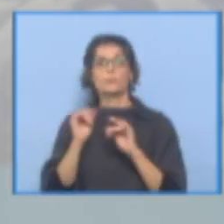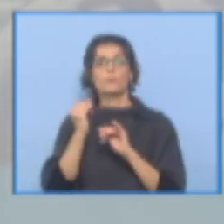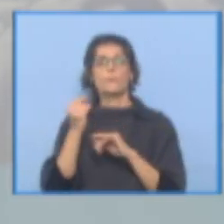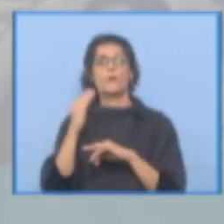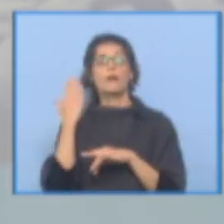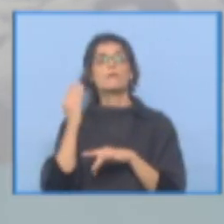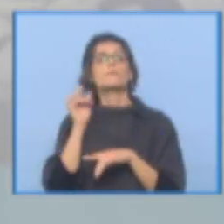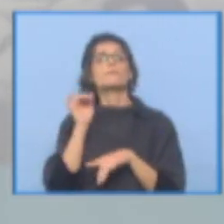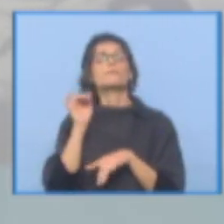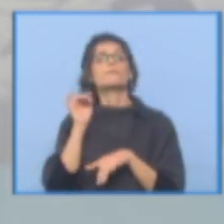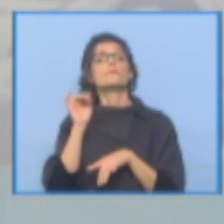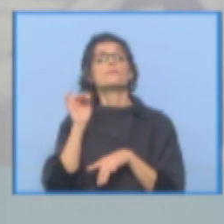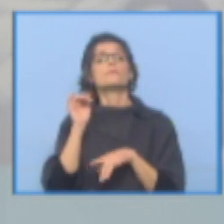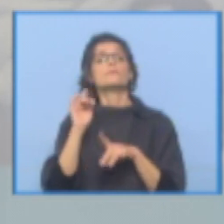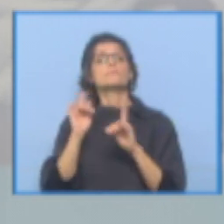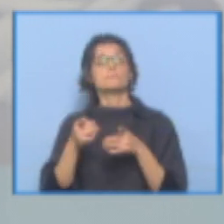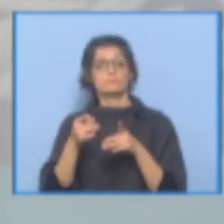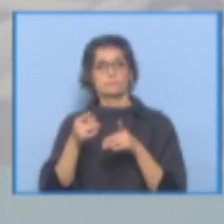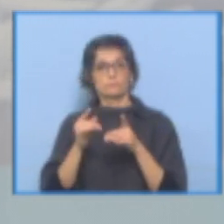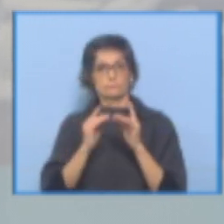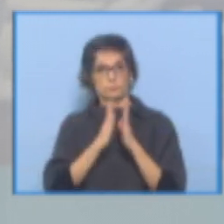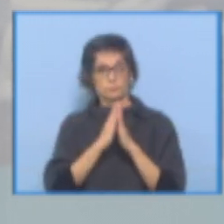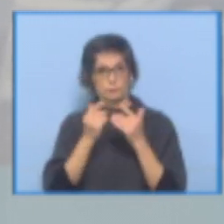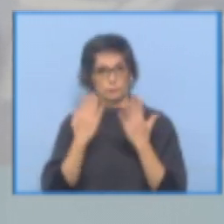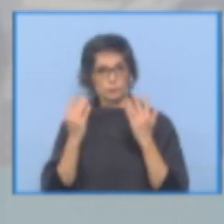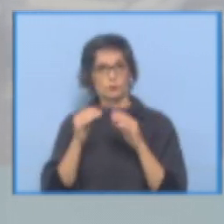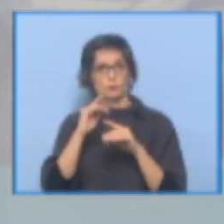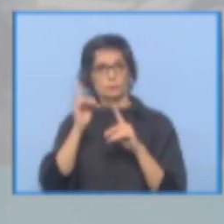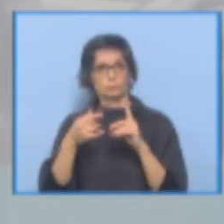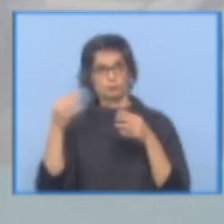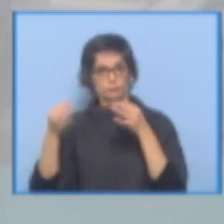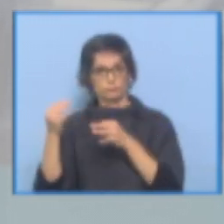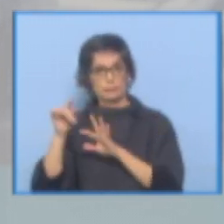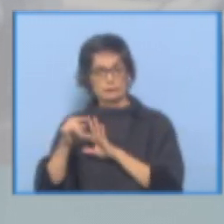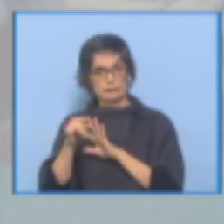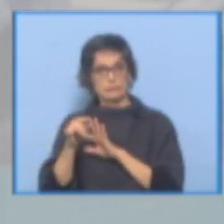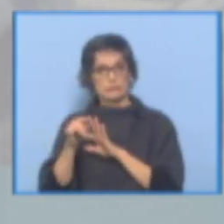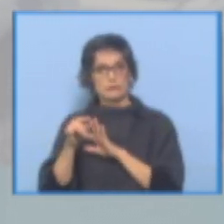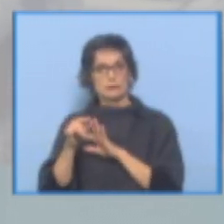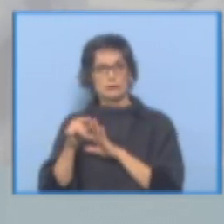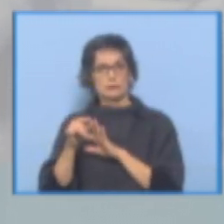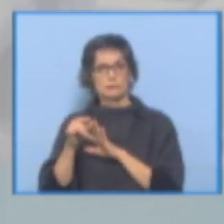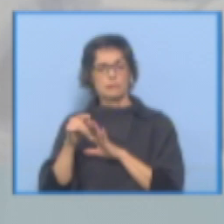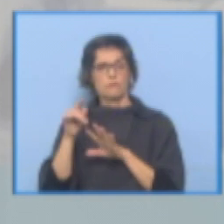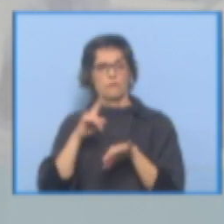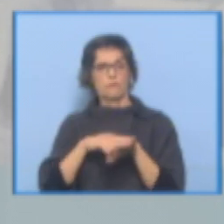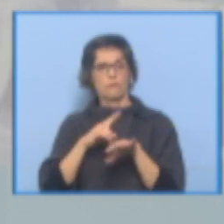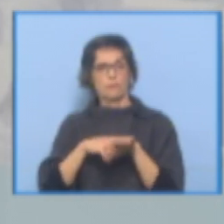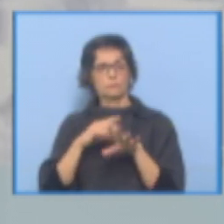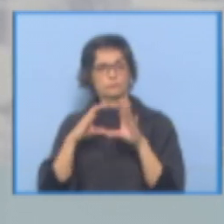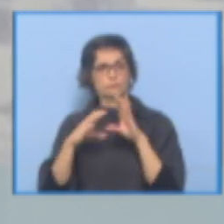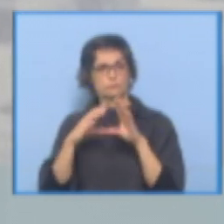ano judicial, onde se referiu ao tempo comunicacional intenso que pode também ter as